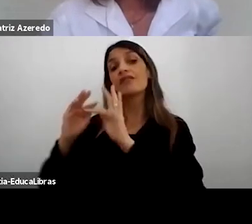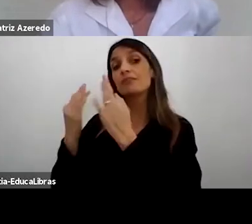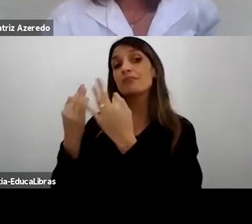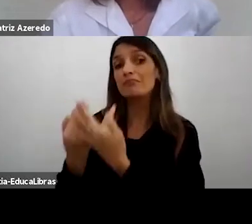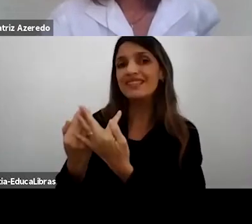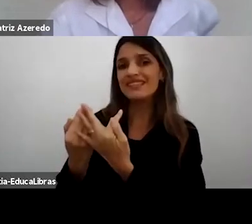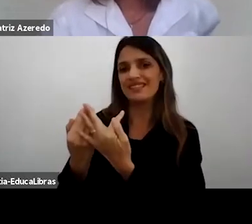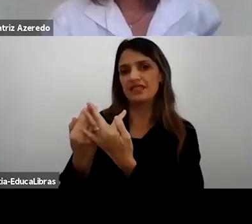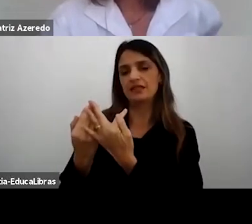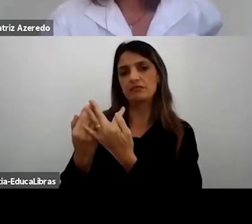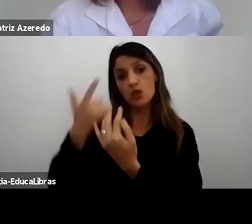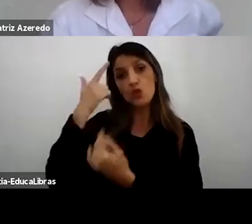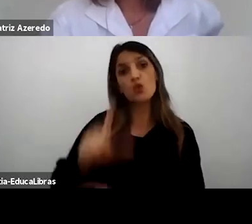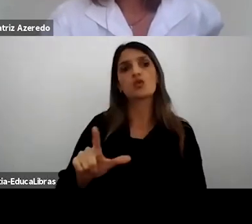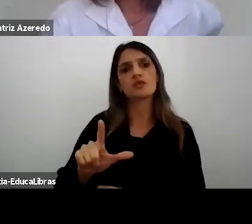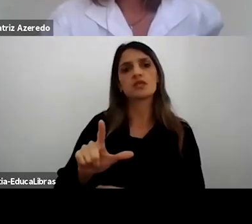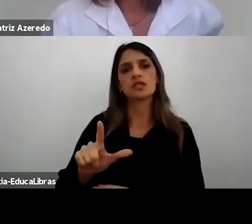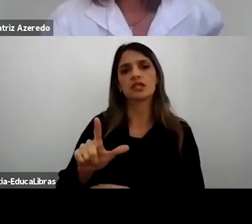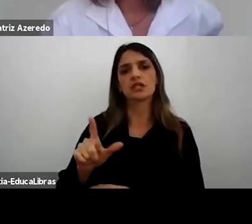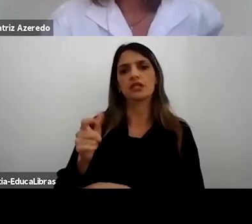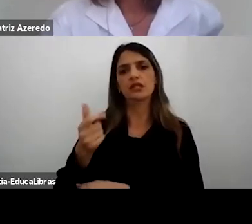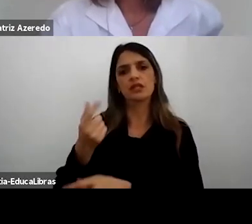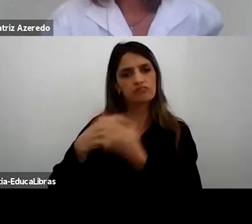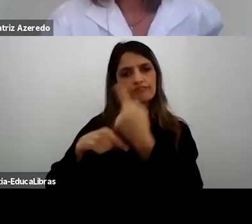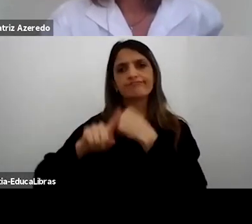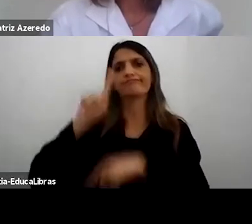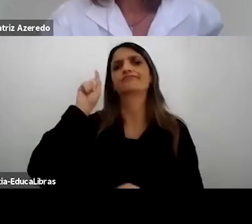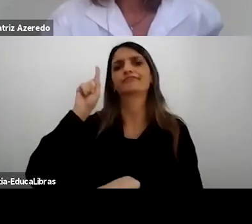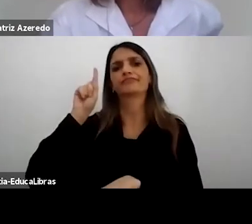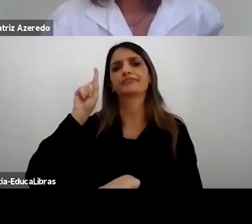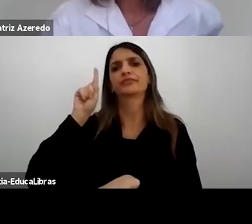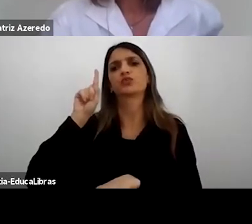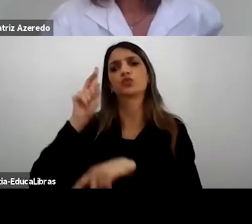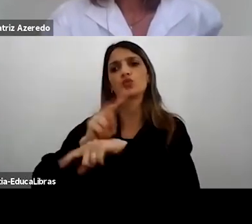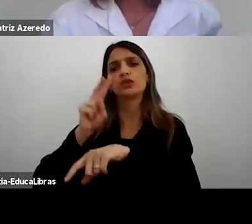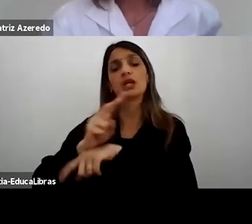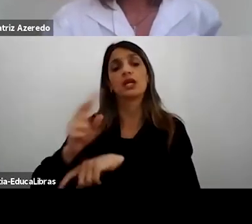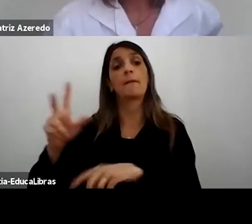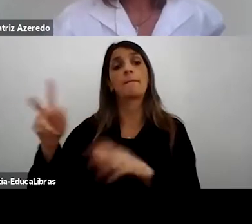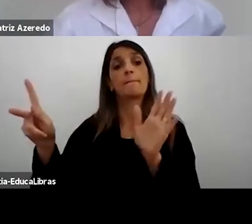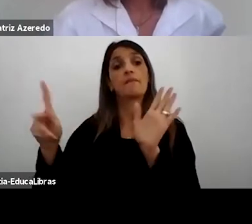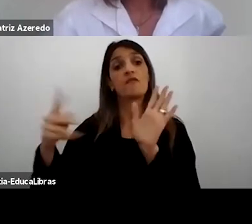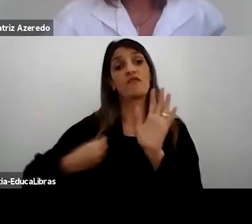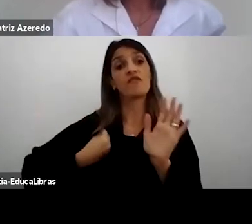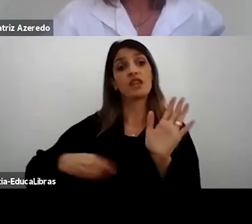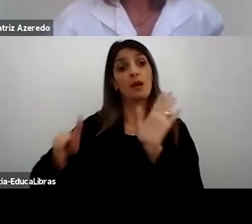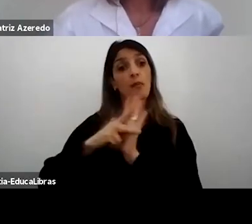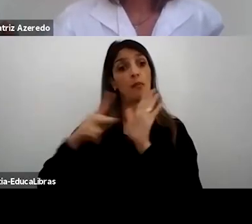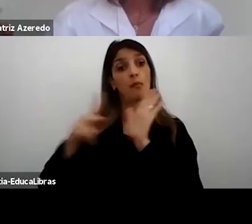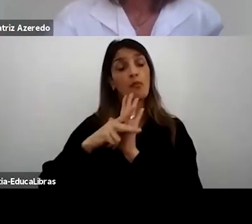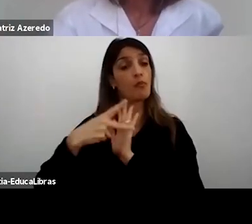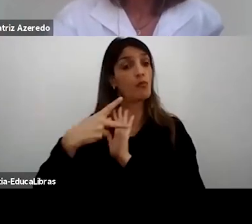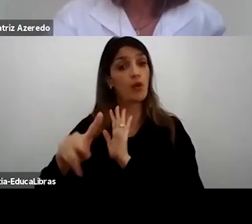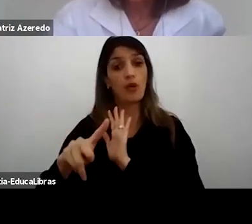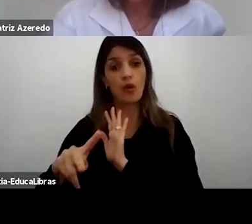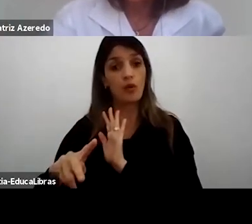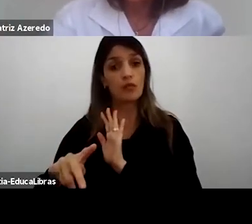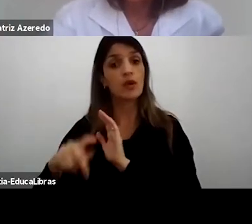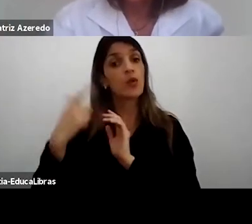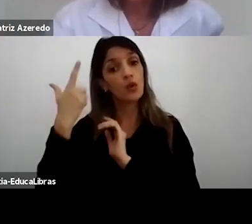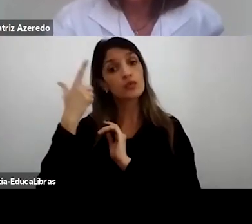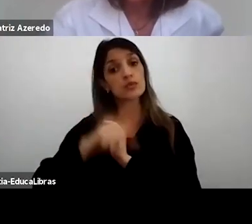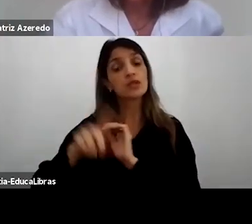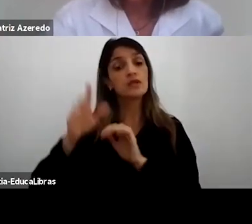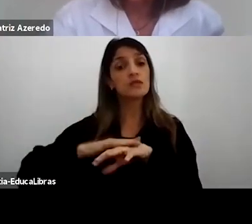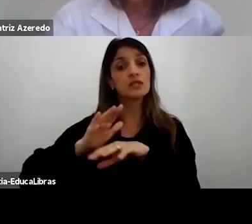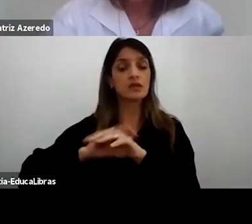elas tenham condição de se transformar, que elas sejam agentes da sua própria transformação, para que a gente consiga fazer as mudanças necessárias, para que não seja só